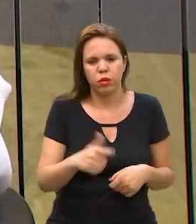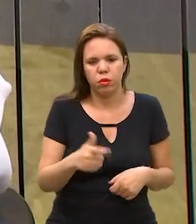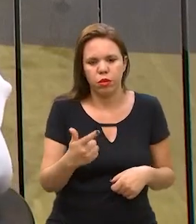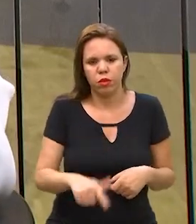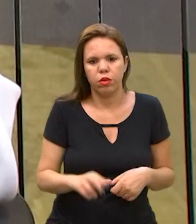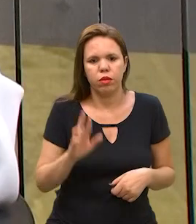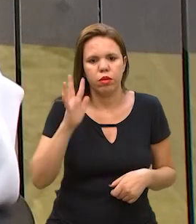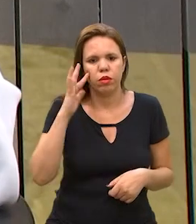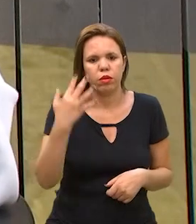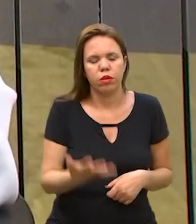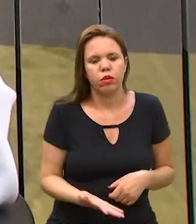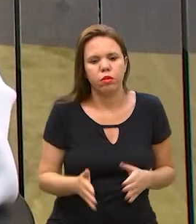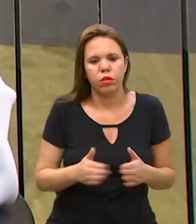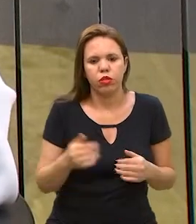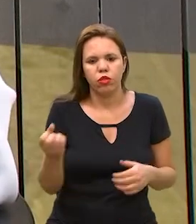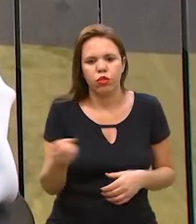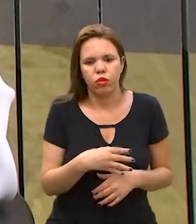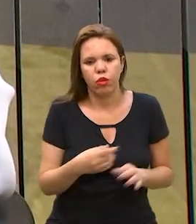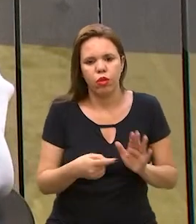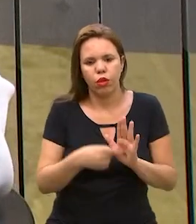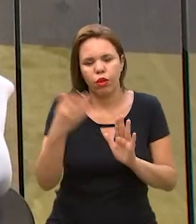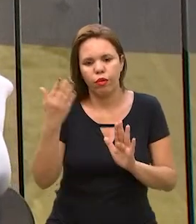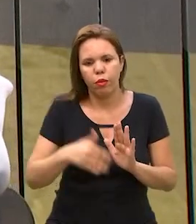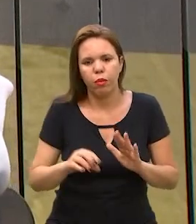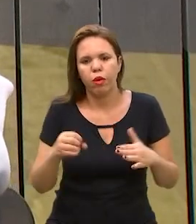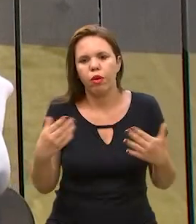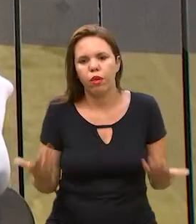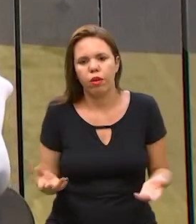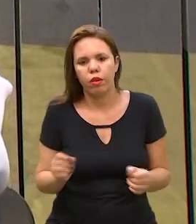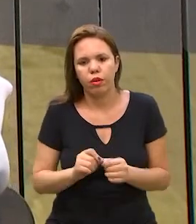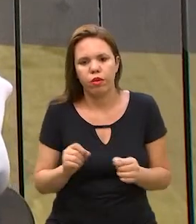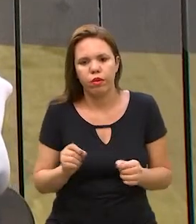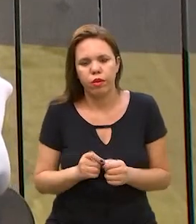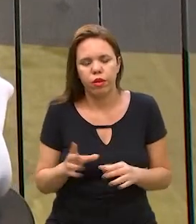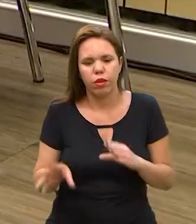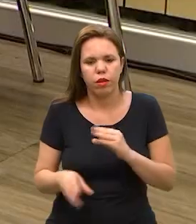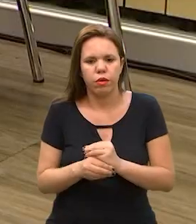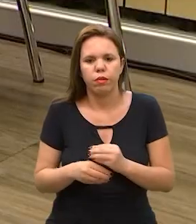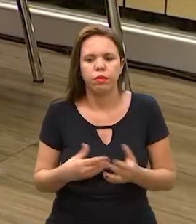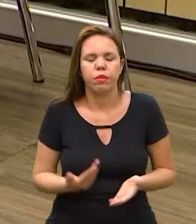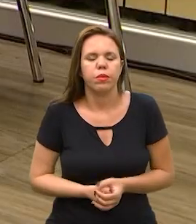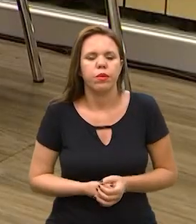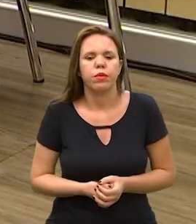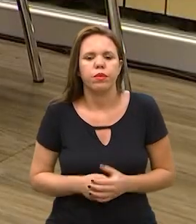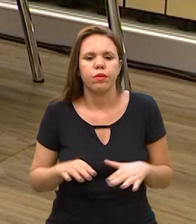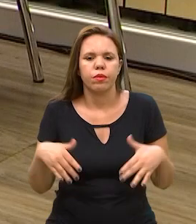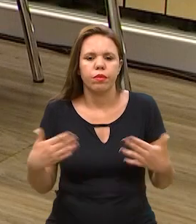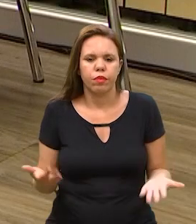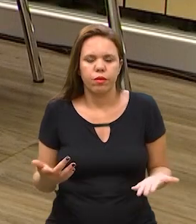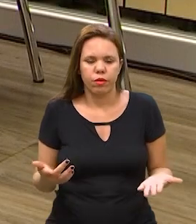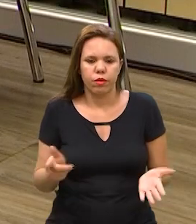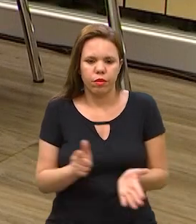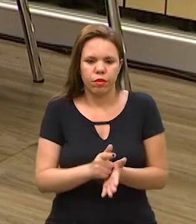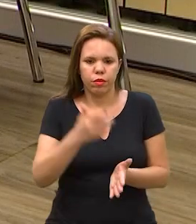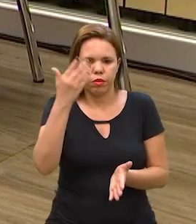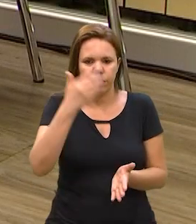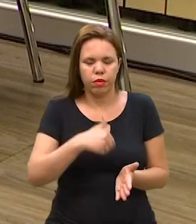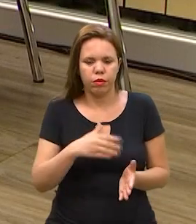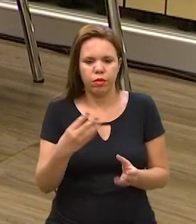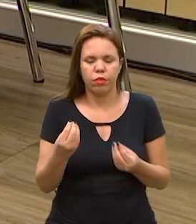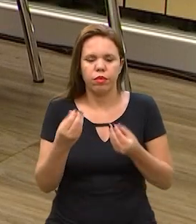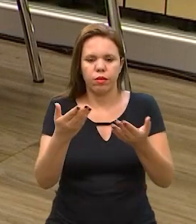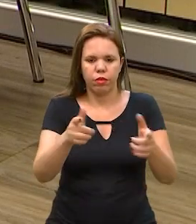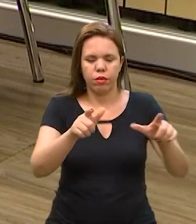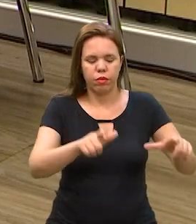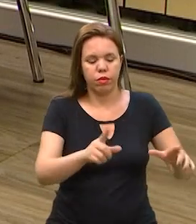aquele resultado, pedir uma nova amostra ou ainda fazer exames complementares. Então, quando esse laudo ele é entregue